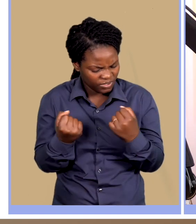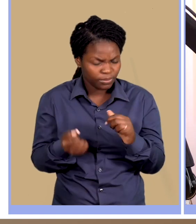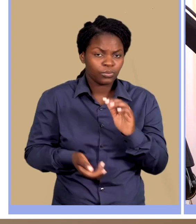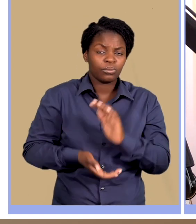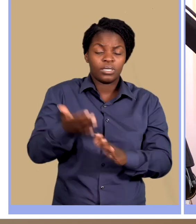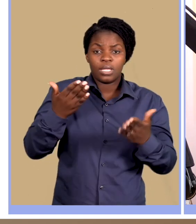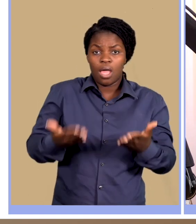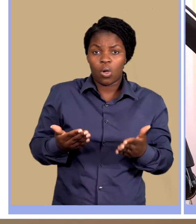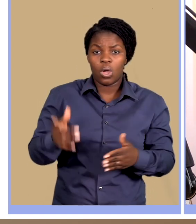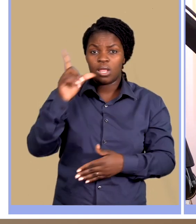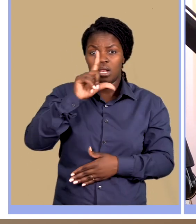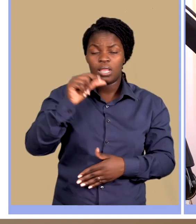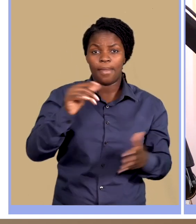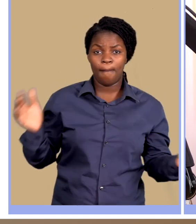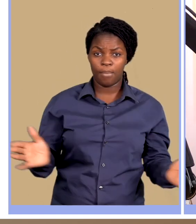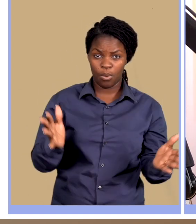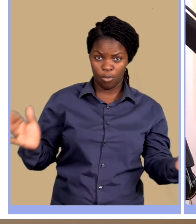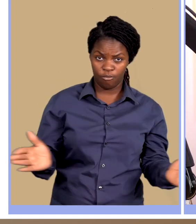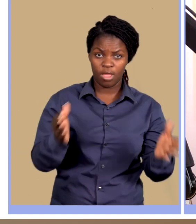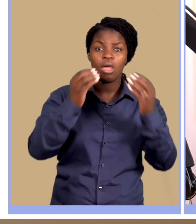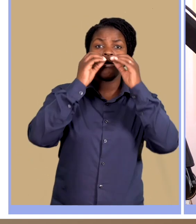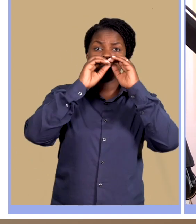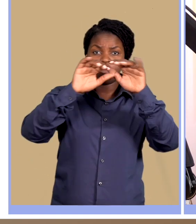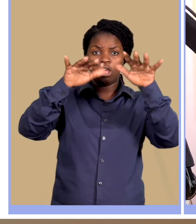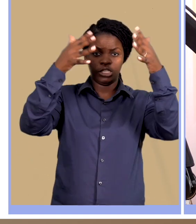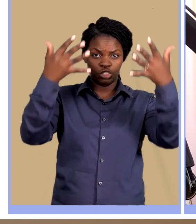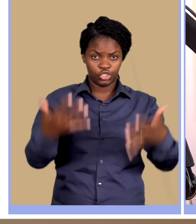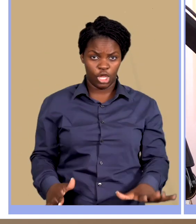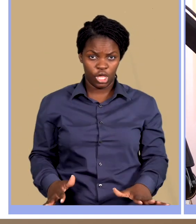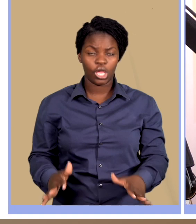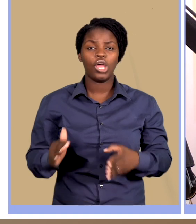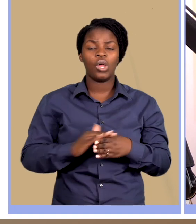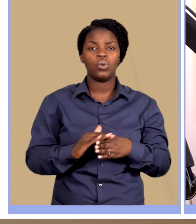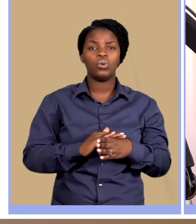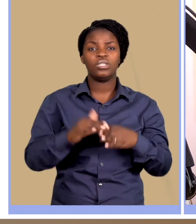como um instrumento vinculativo para a promoção dos direitos deste grupo